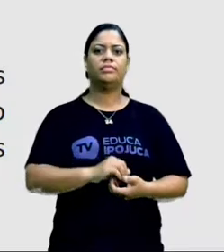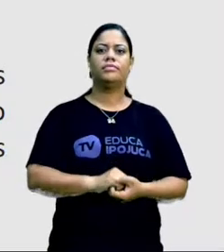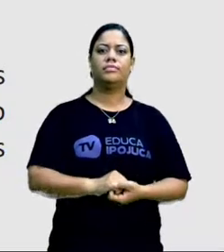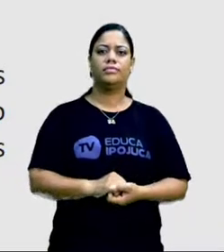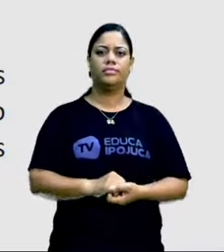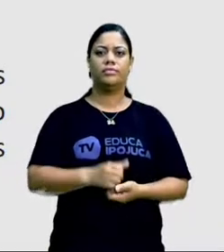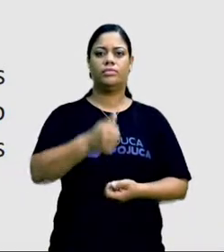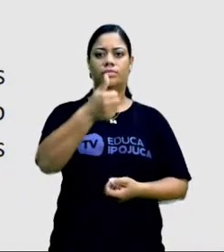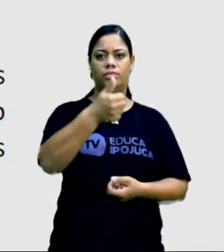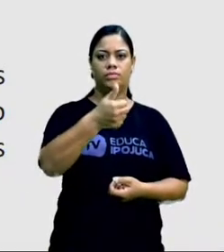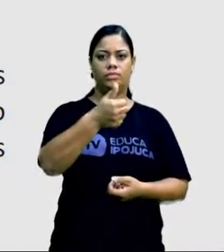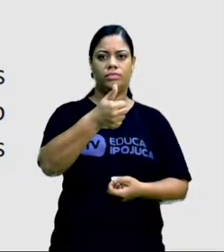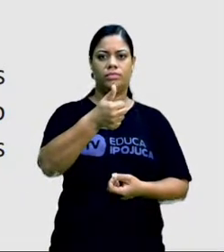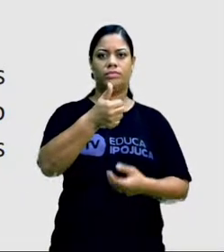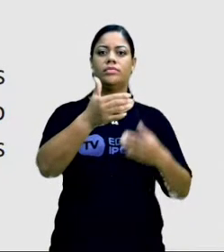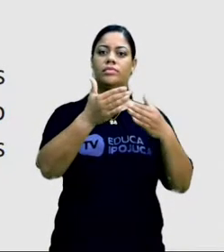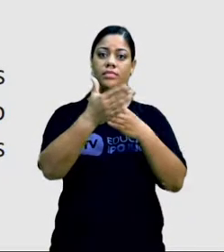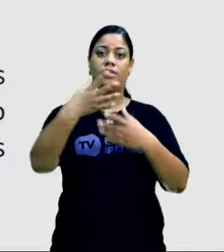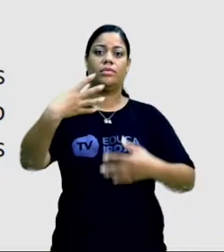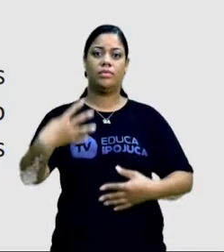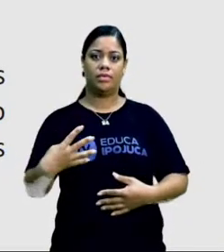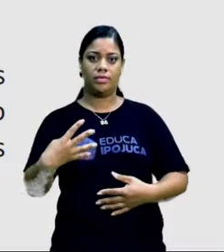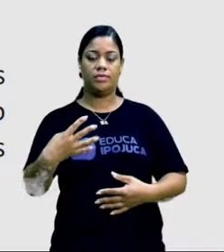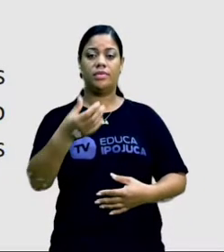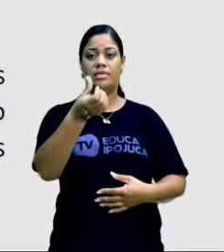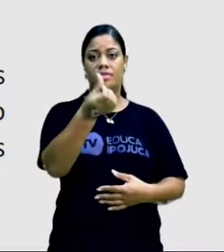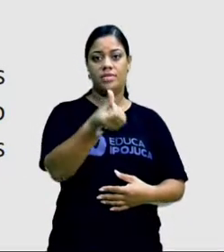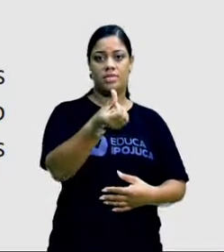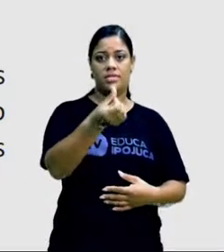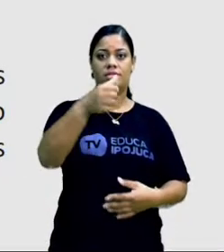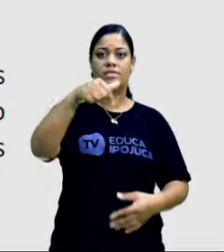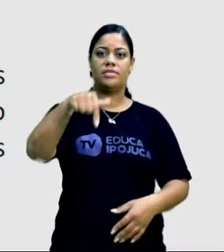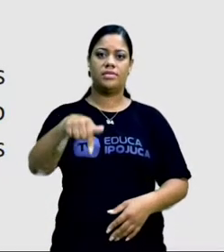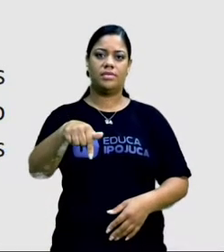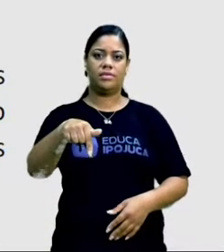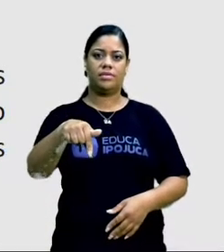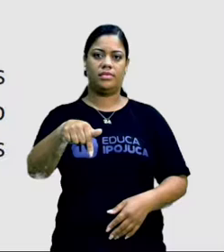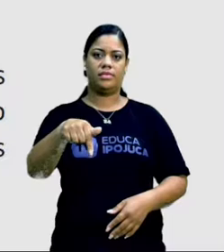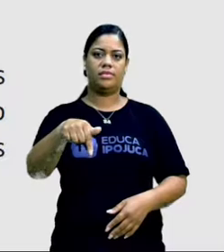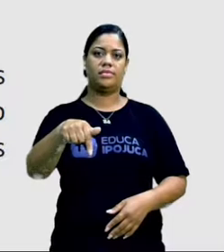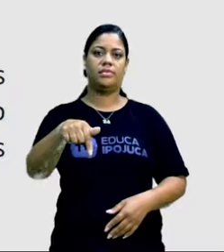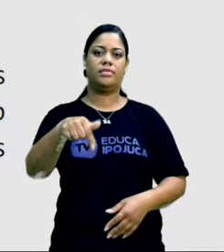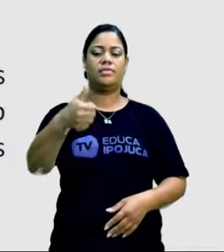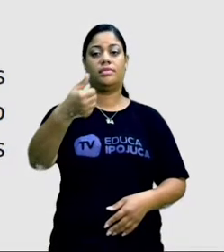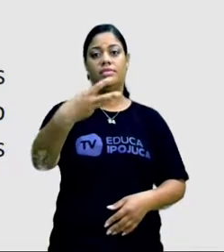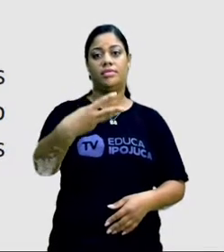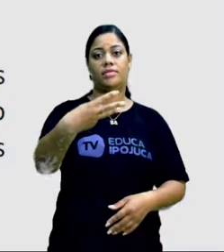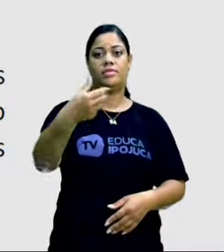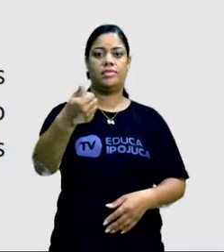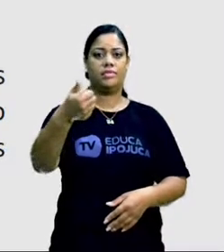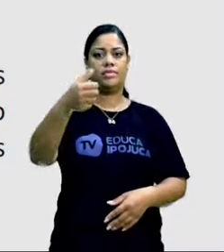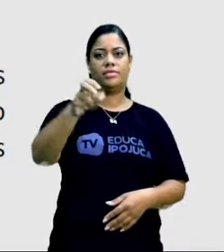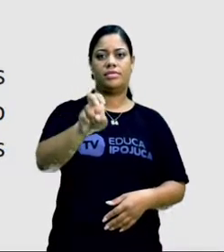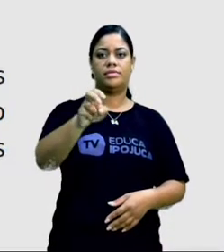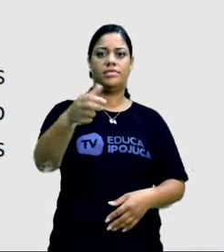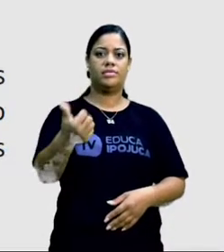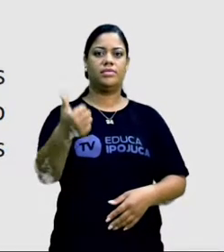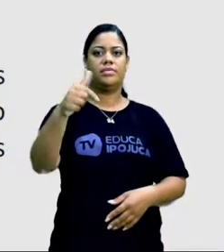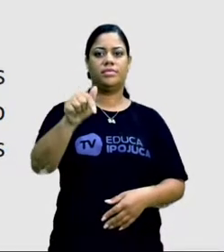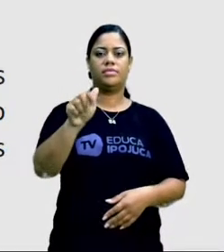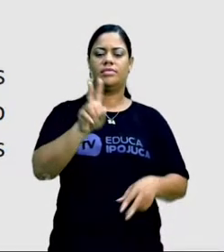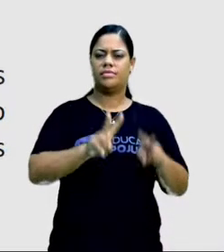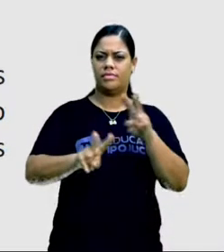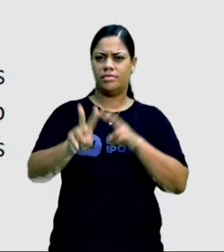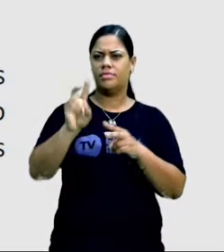são do 1 ao 4, 6, 7 e 13, 15 e 17. A gente vai